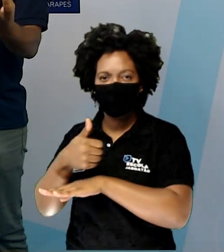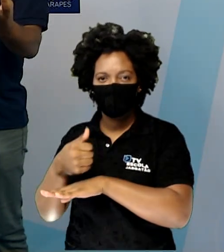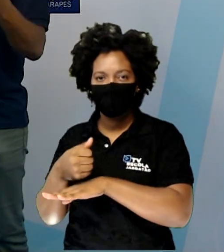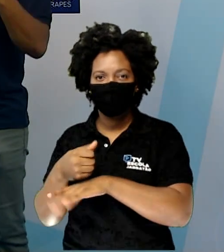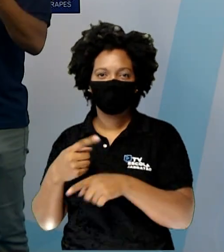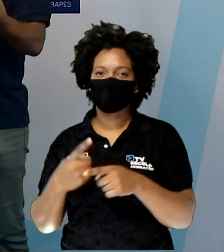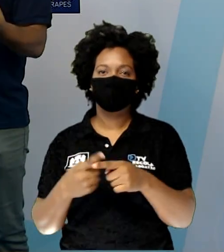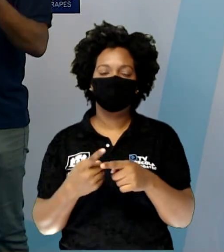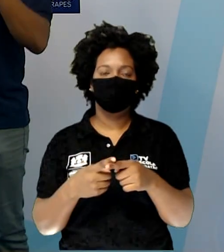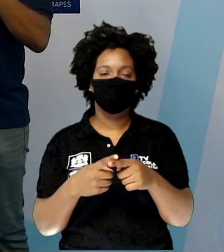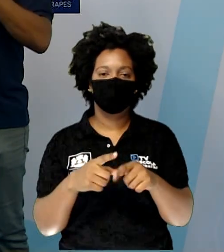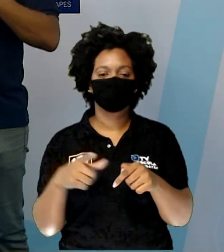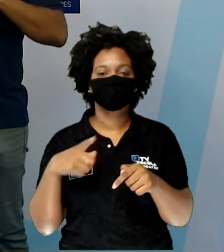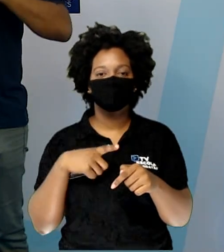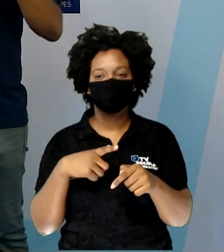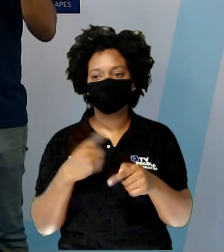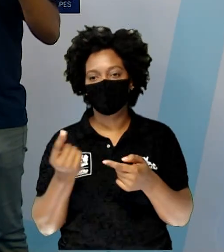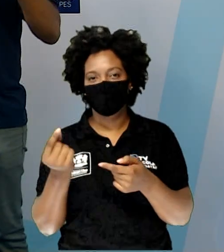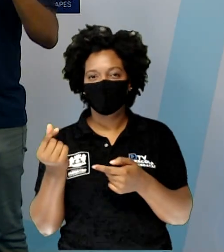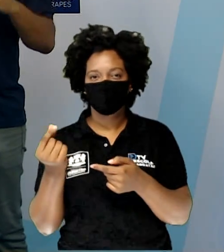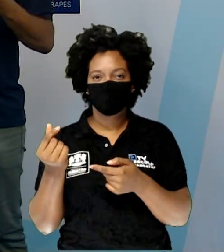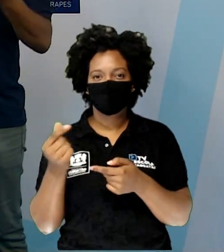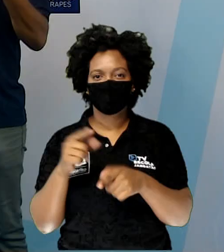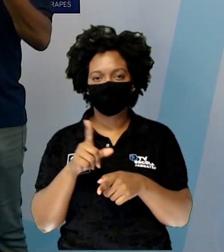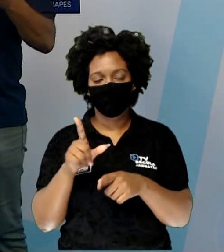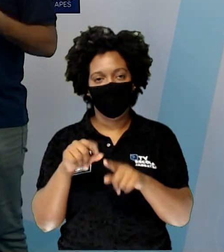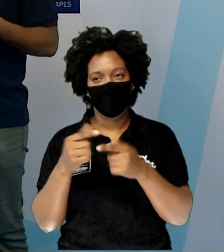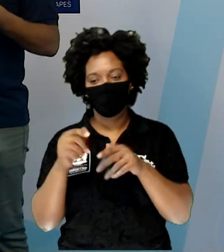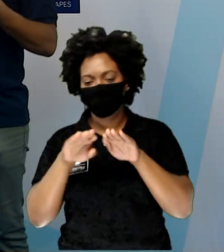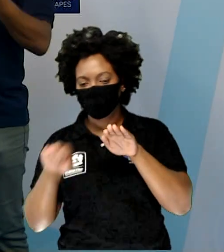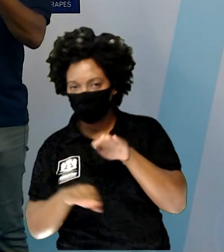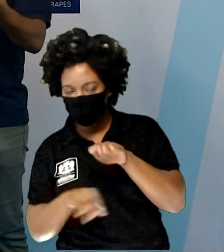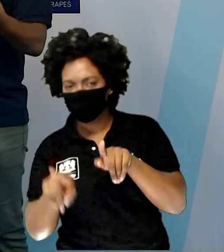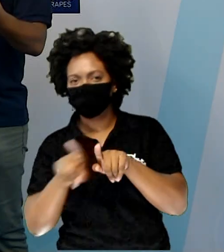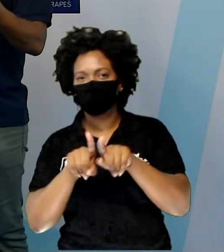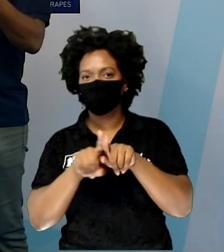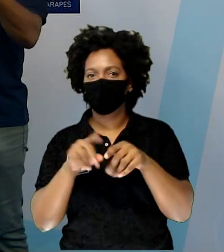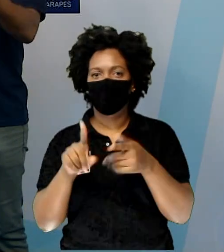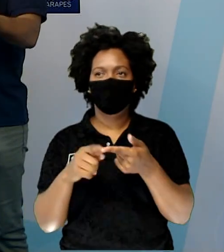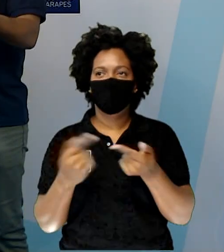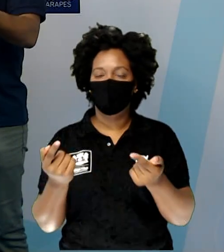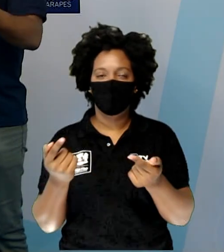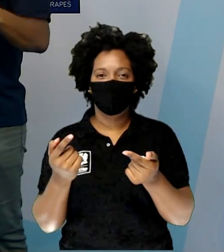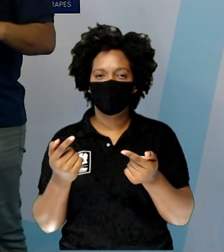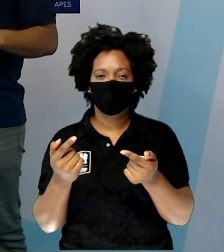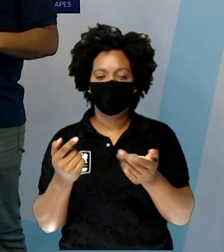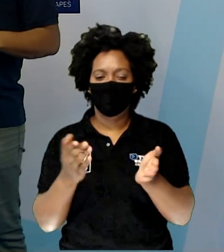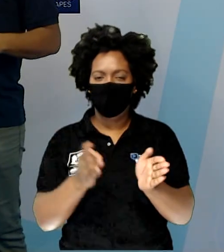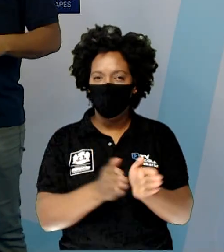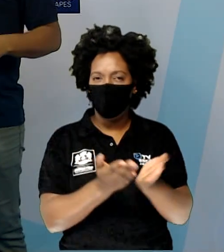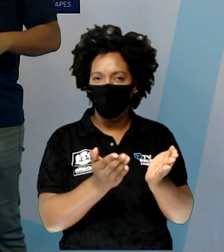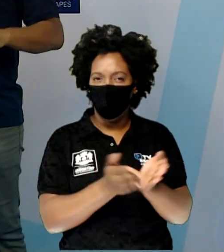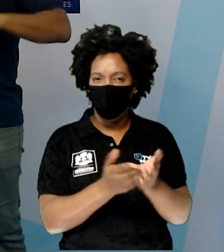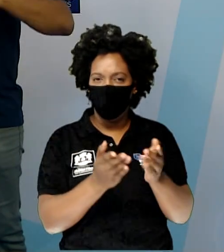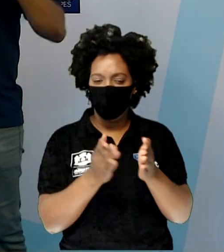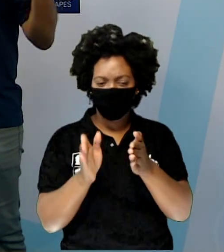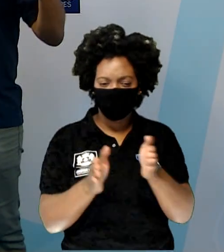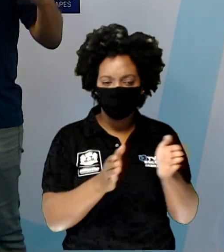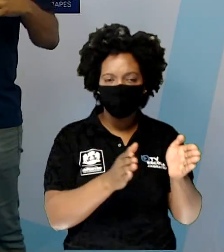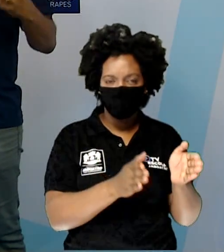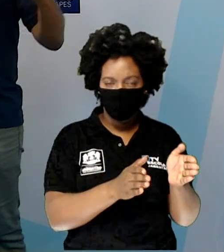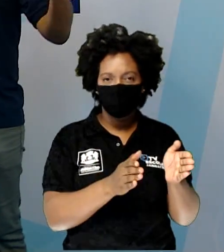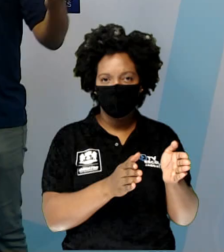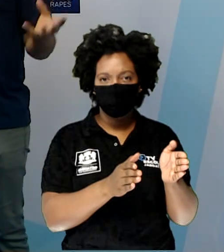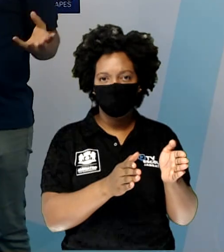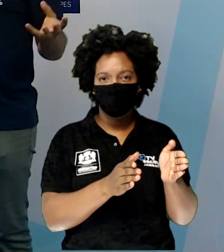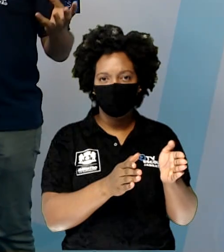capitalismo lá, vai existir também altos e baixos. Mas a parte mais pobre, você vai ver que existe uma super vantagem